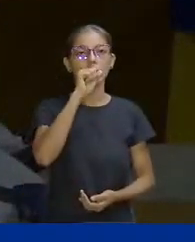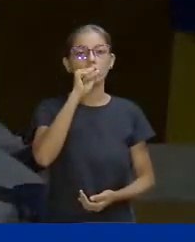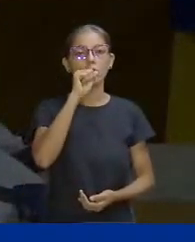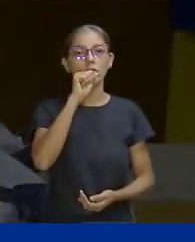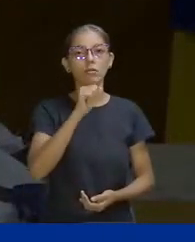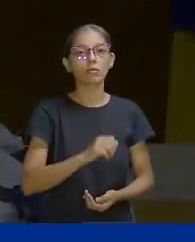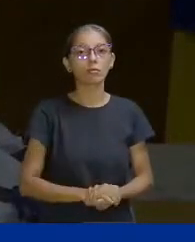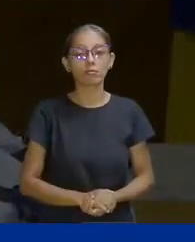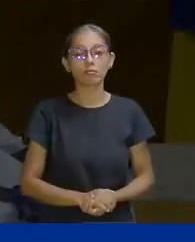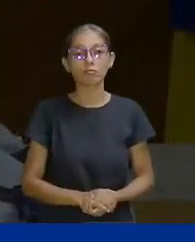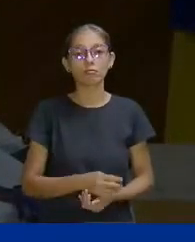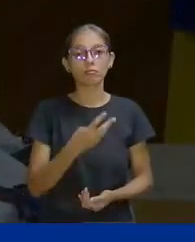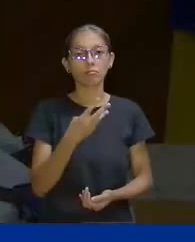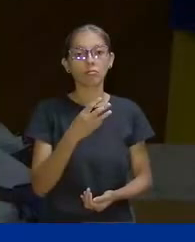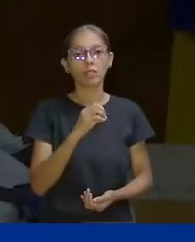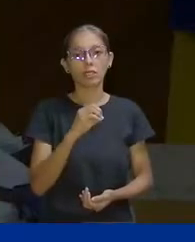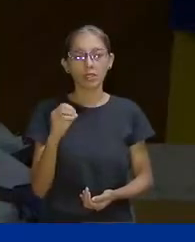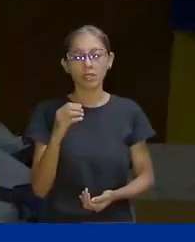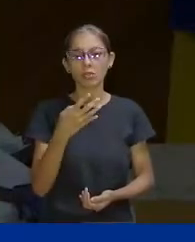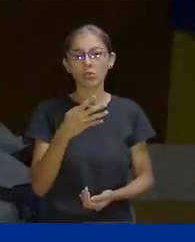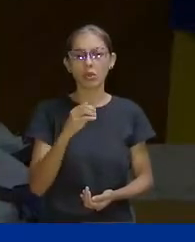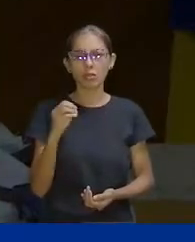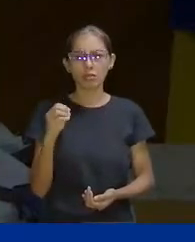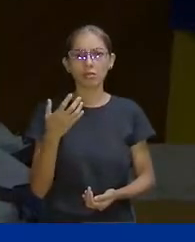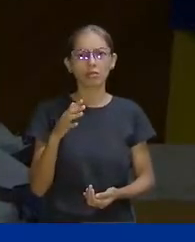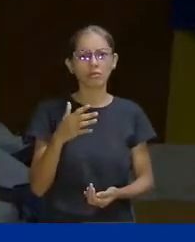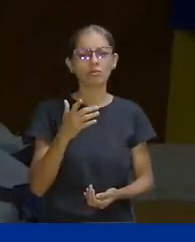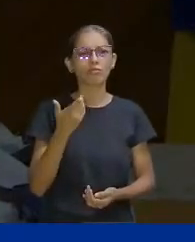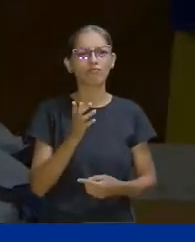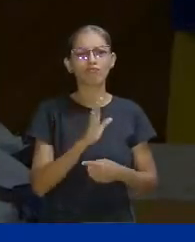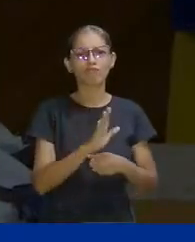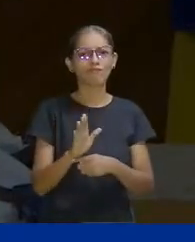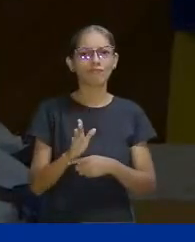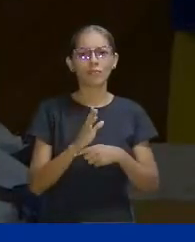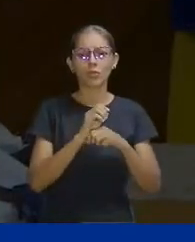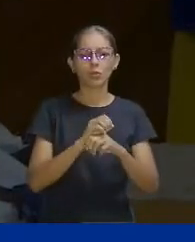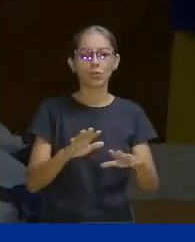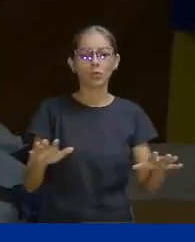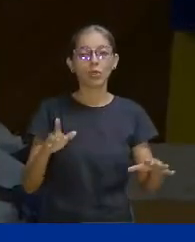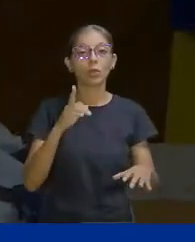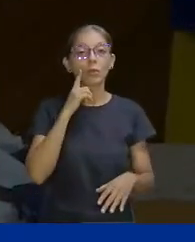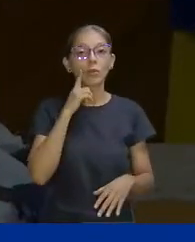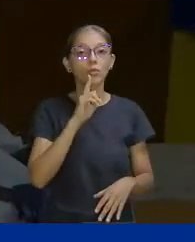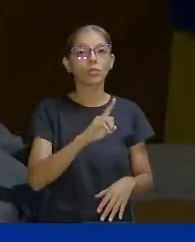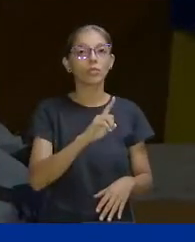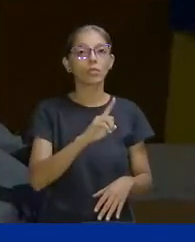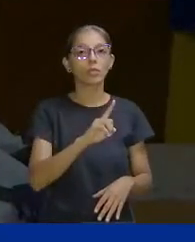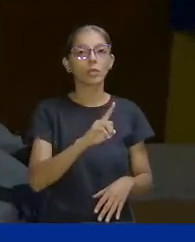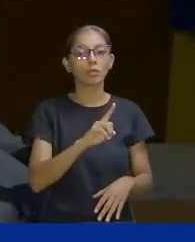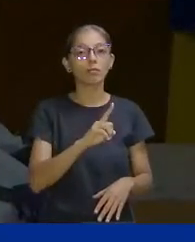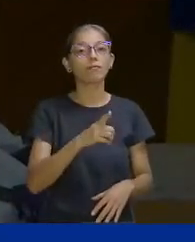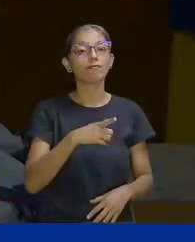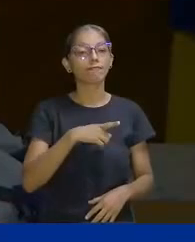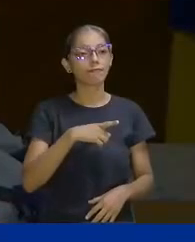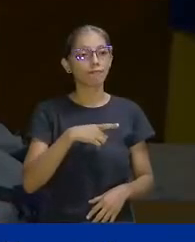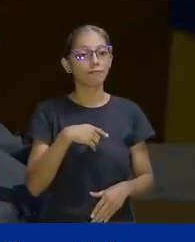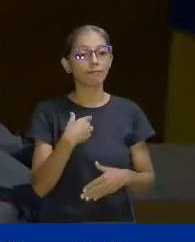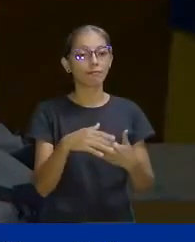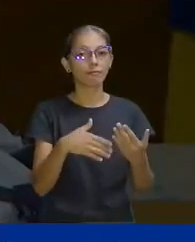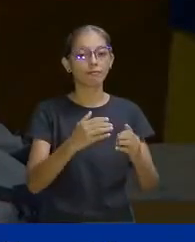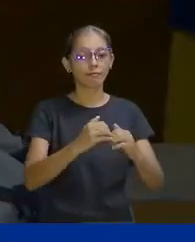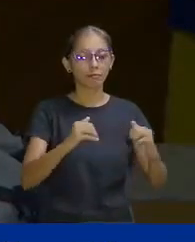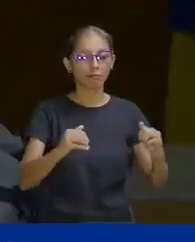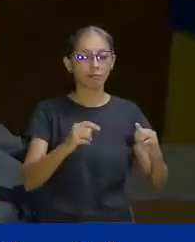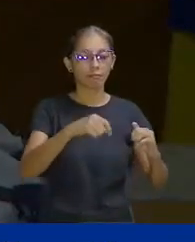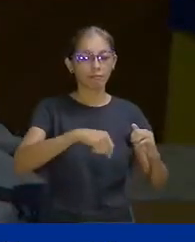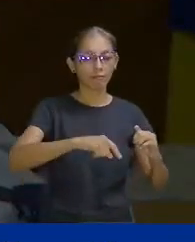dia na atmosfera. São várias árvores. E por mais que você faça um manejo florestal que vai colocar sementinha